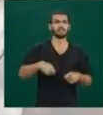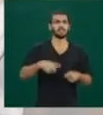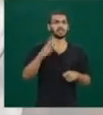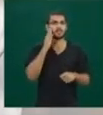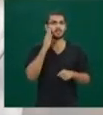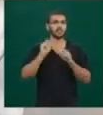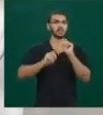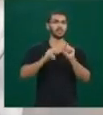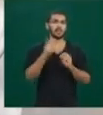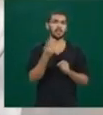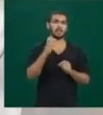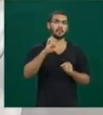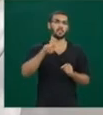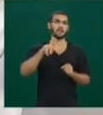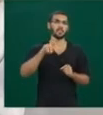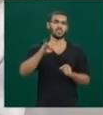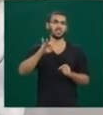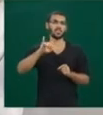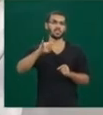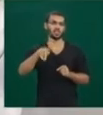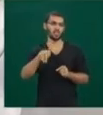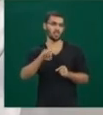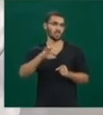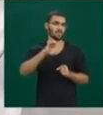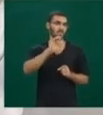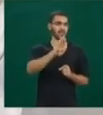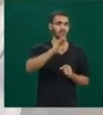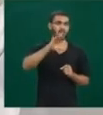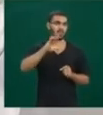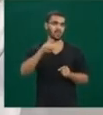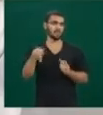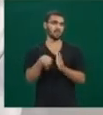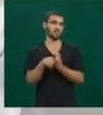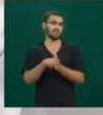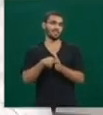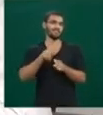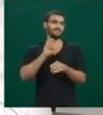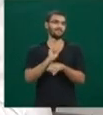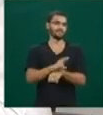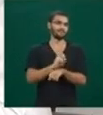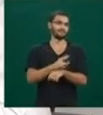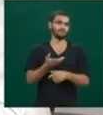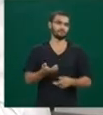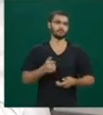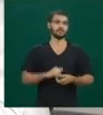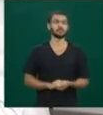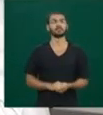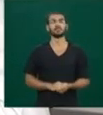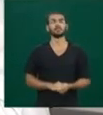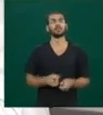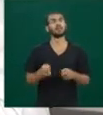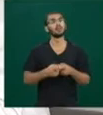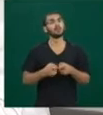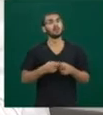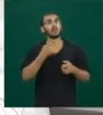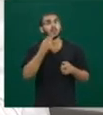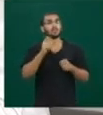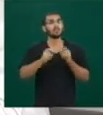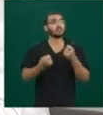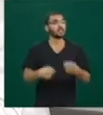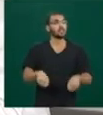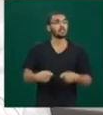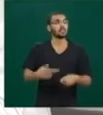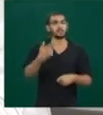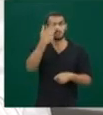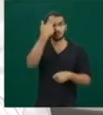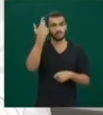são, por exemplo, as doenças virais, as hepatites, a hepatite B, a hepatite C. A médica recomenda que o ideal é a pessoa